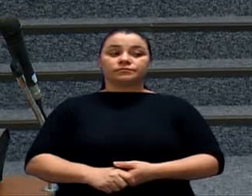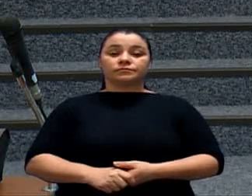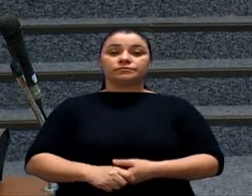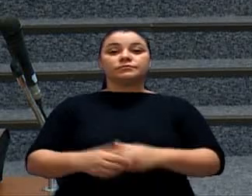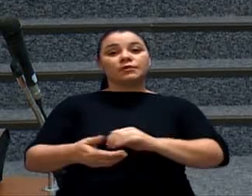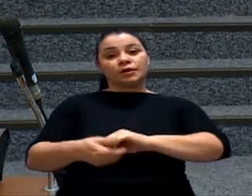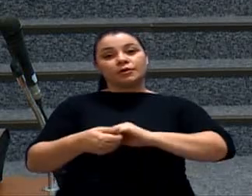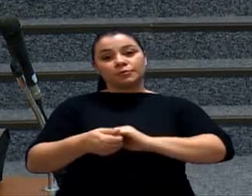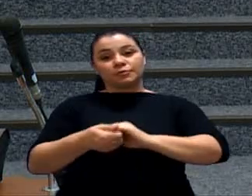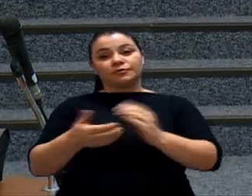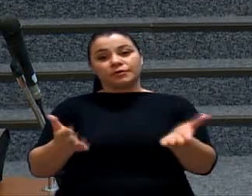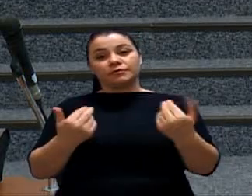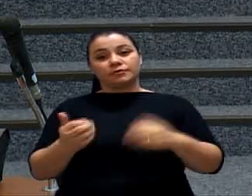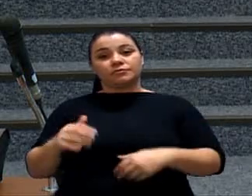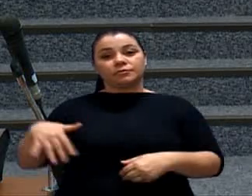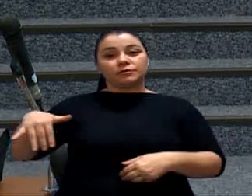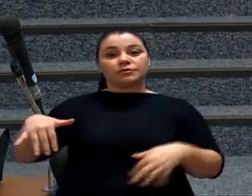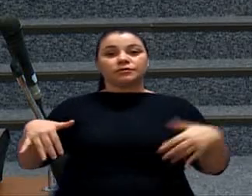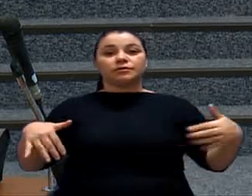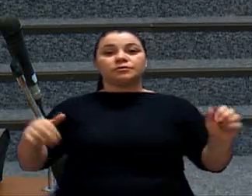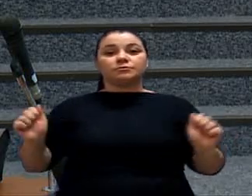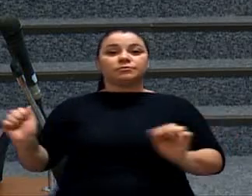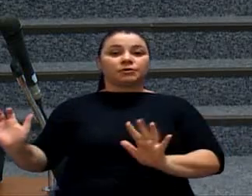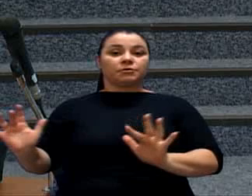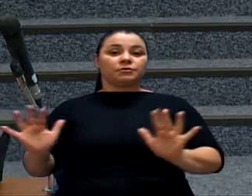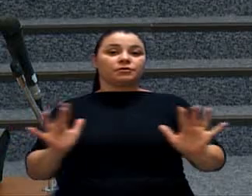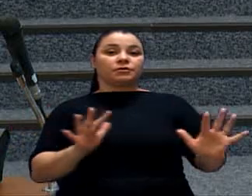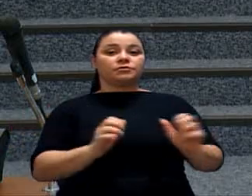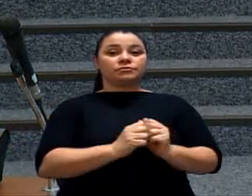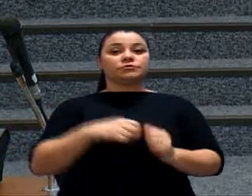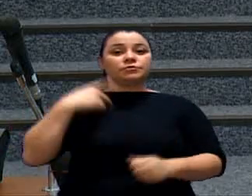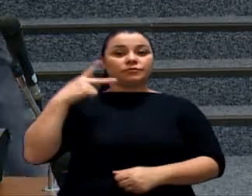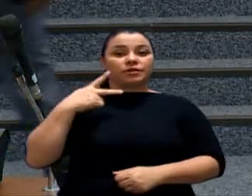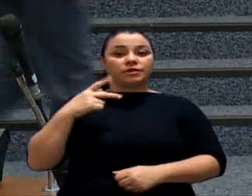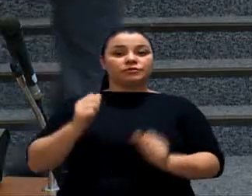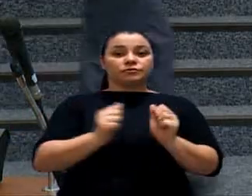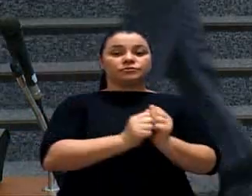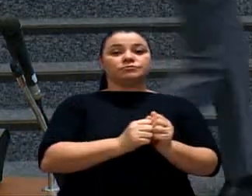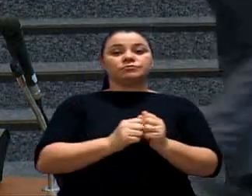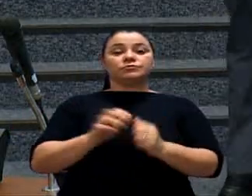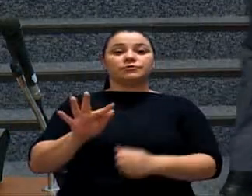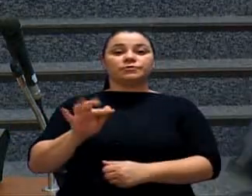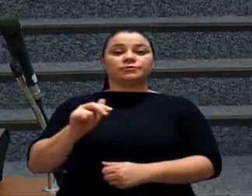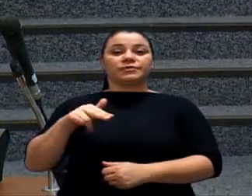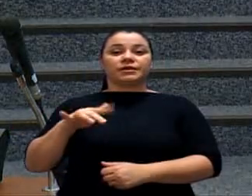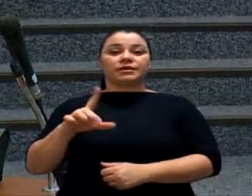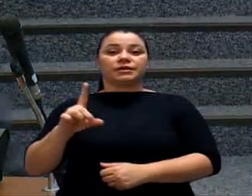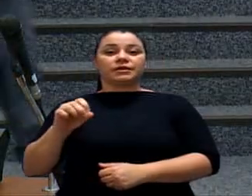Por favor, os homenageados aqui ao lado do vereador Fernando Dini.